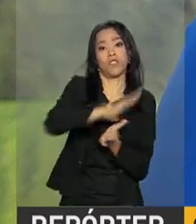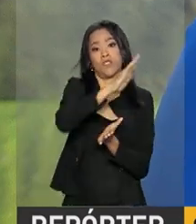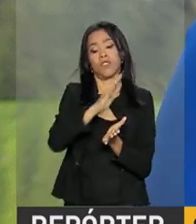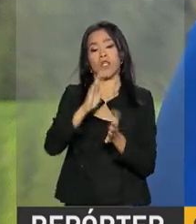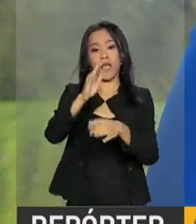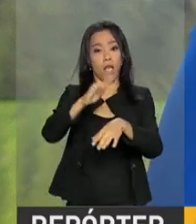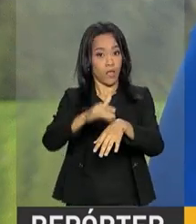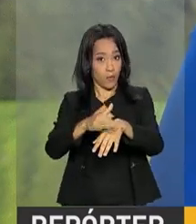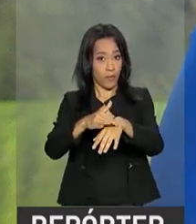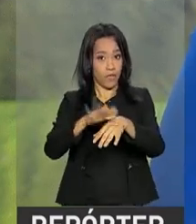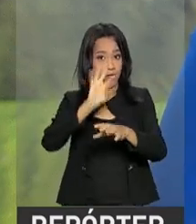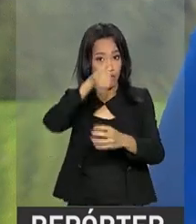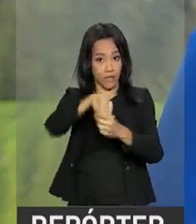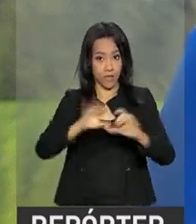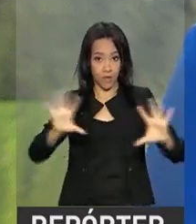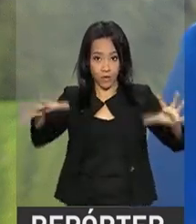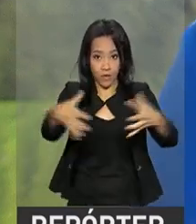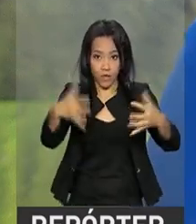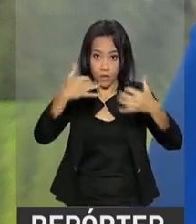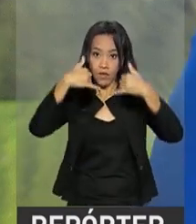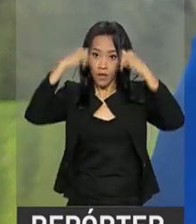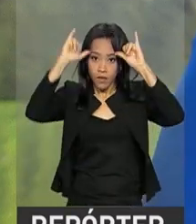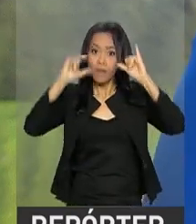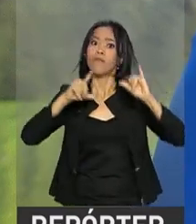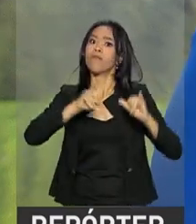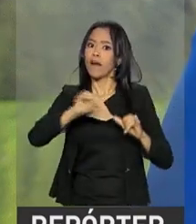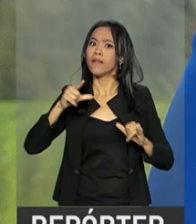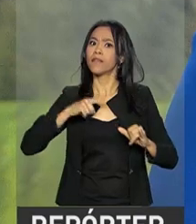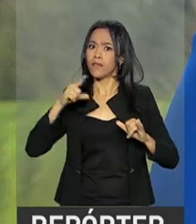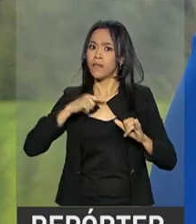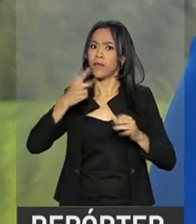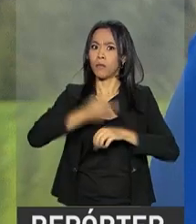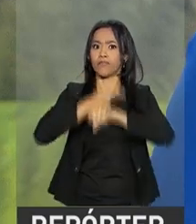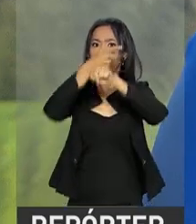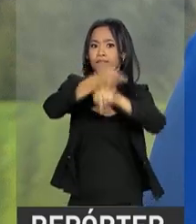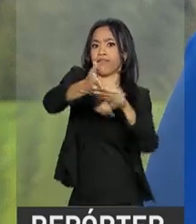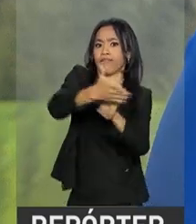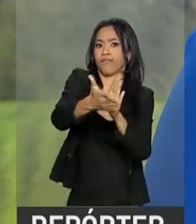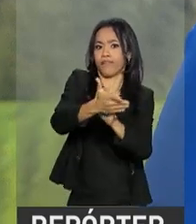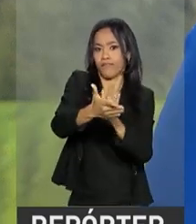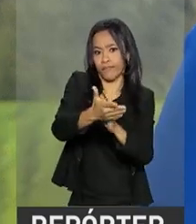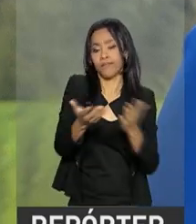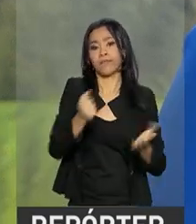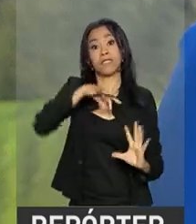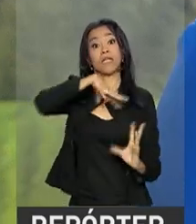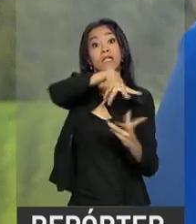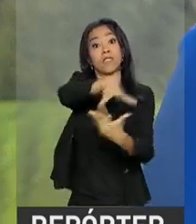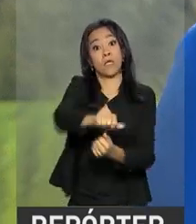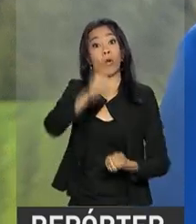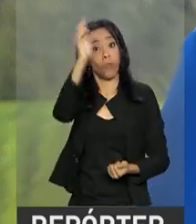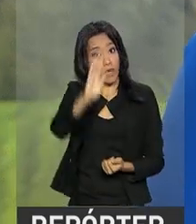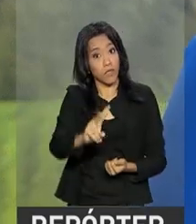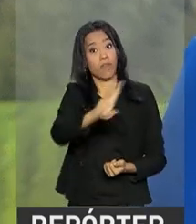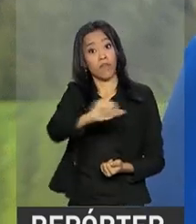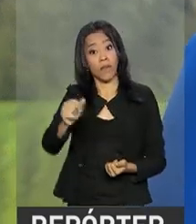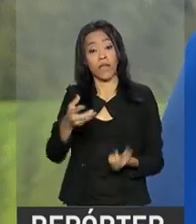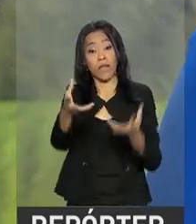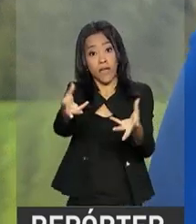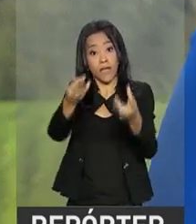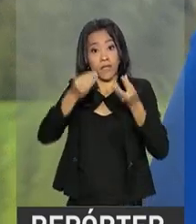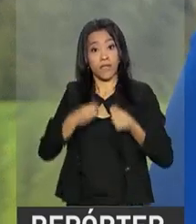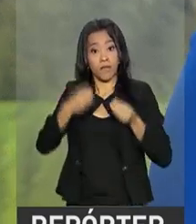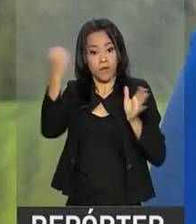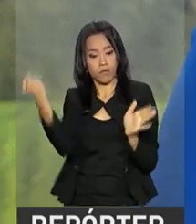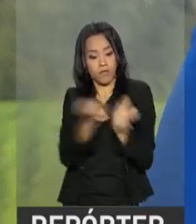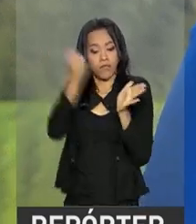brasileiro também vão ganhar reconhecimento internacional. O Brasil vai receber um certificado da Organização